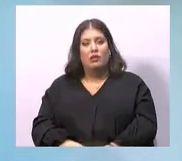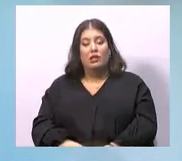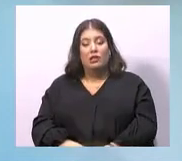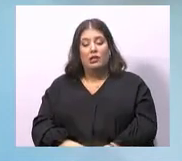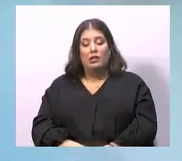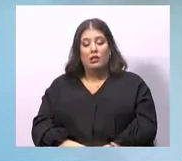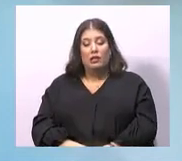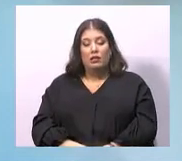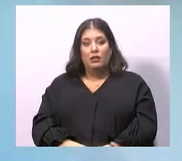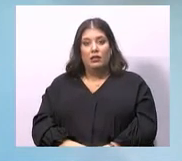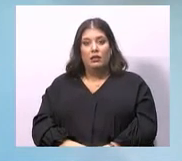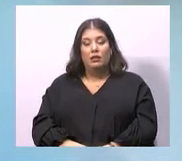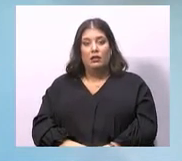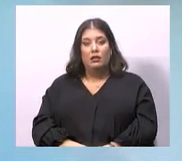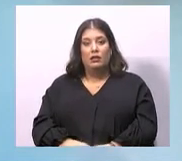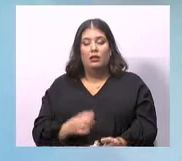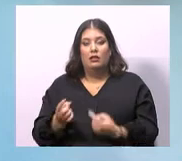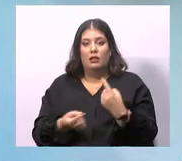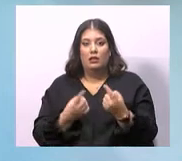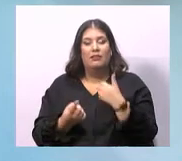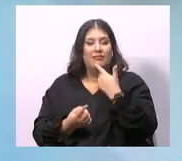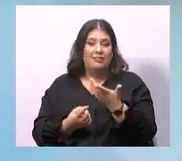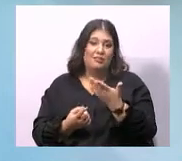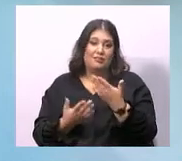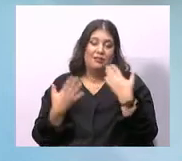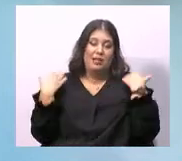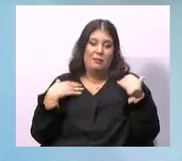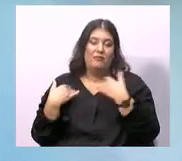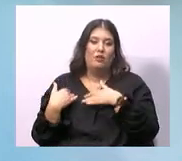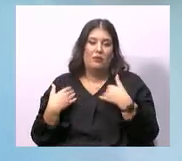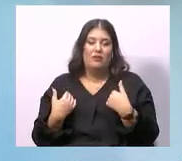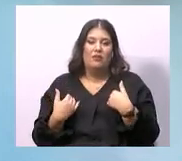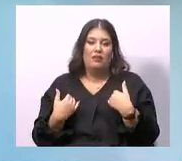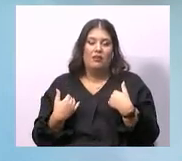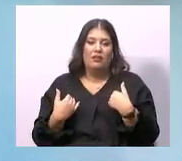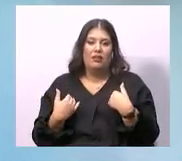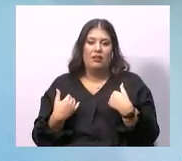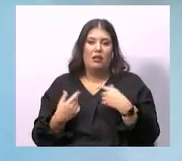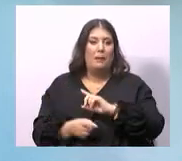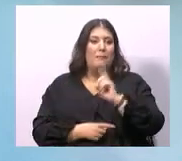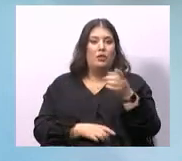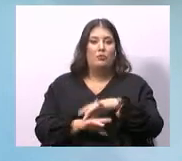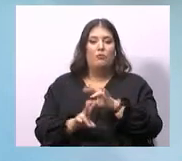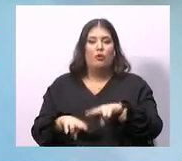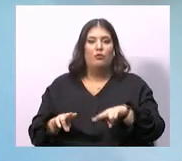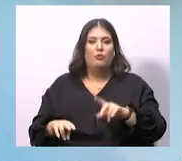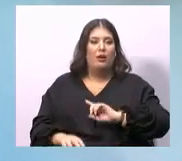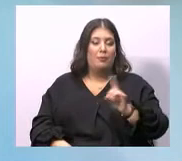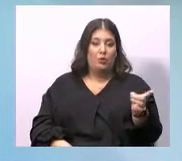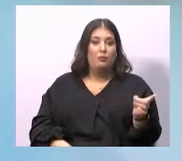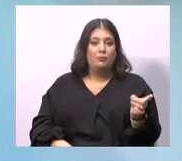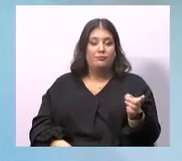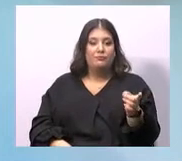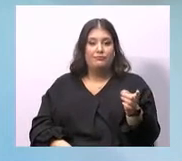quer dizer, eu tenho passado os PUs que é para fazer fisioterapia. Mas o médico da fisioterapia mandou-me para o hospital. Aqui